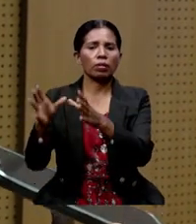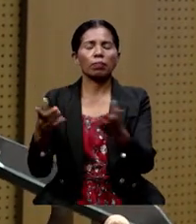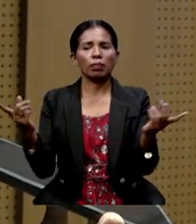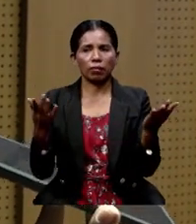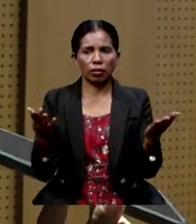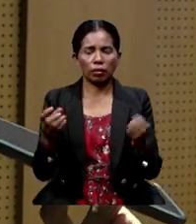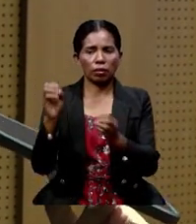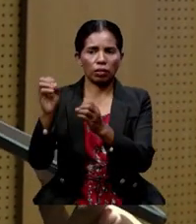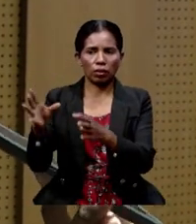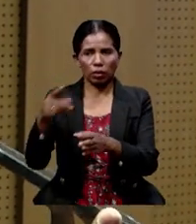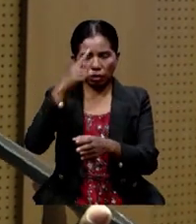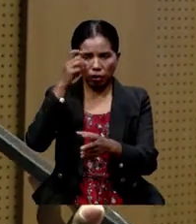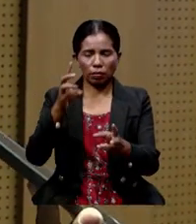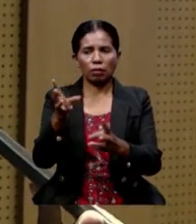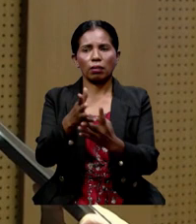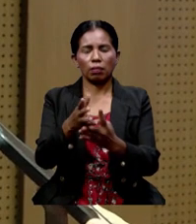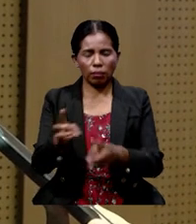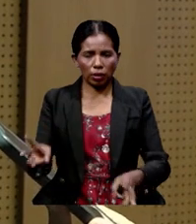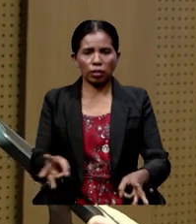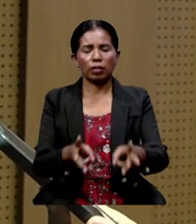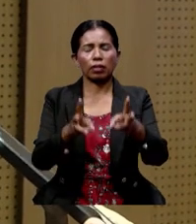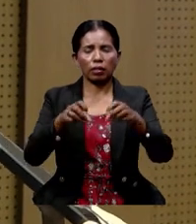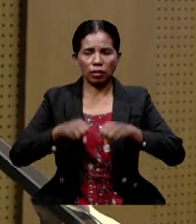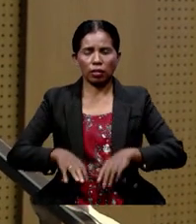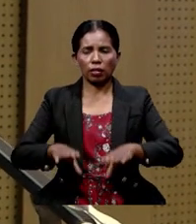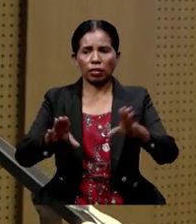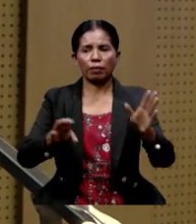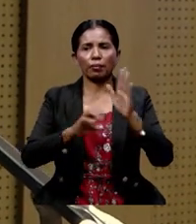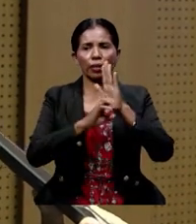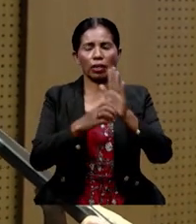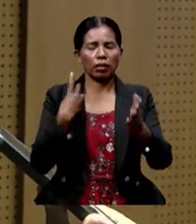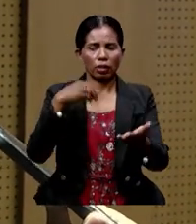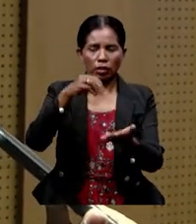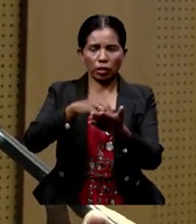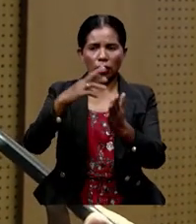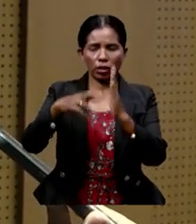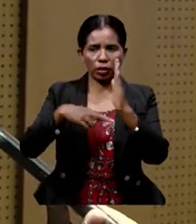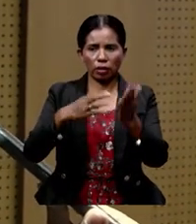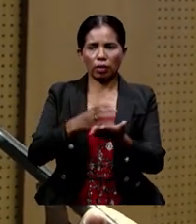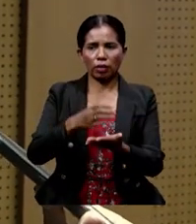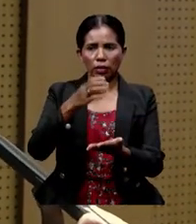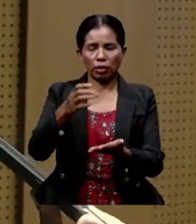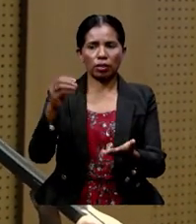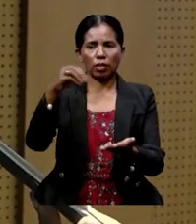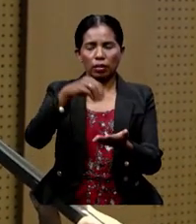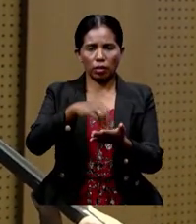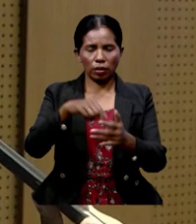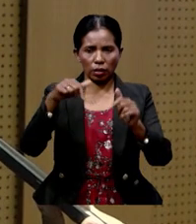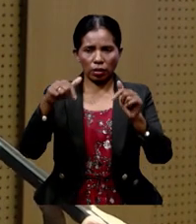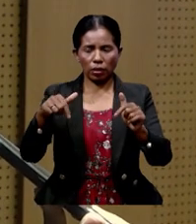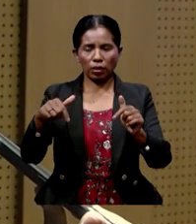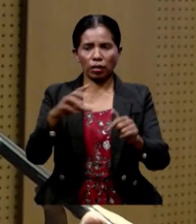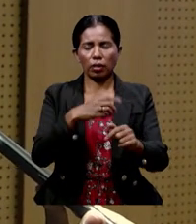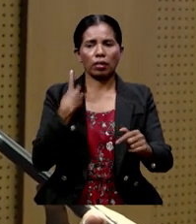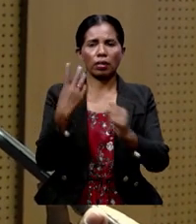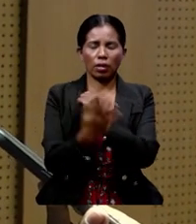evan rai e tamo pa mota liba tasi ta enema que se por exemplo ita tau regras aqua plástica ita la lika hatama ten ia produce ten ia